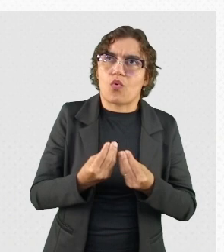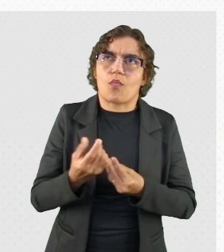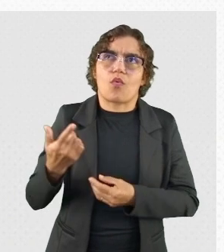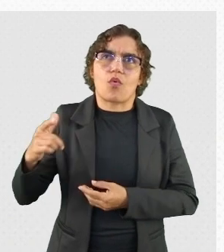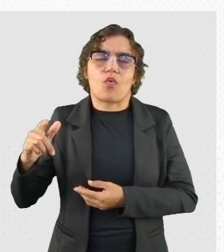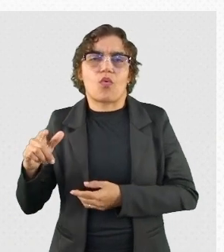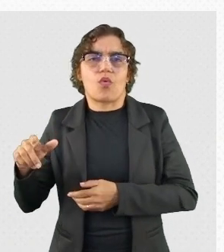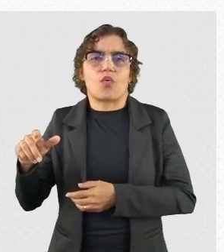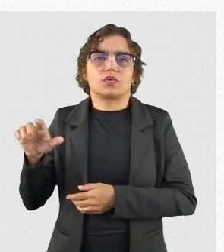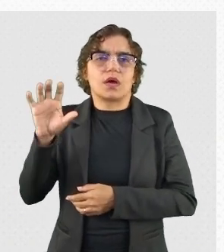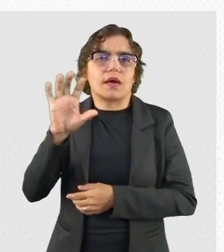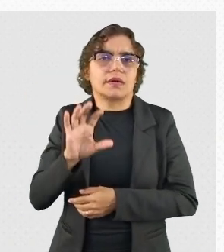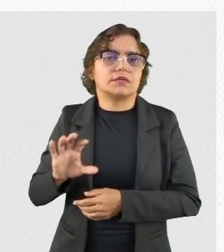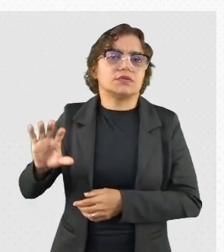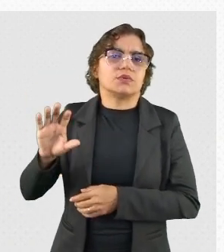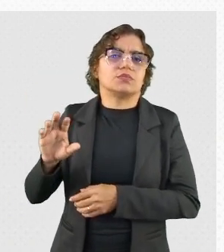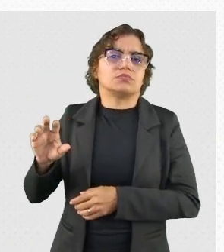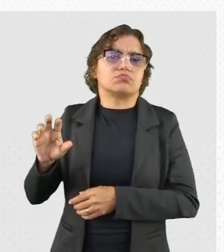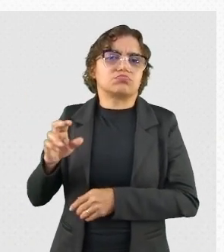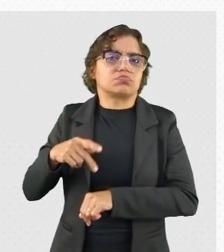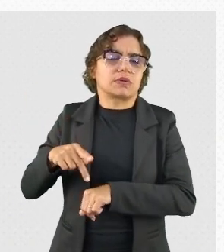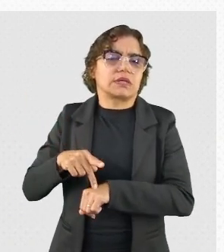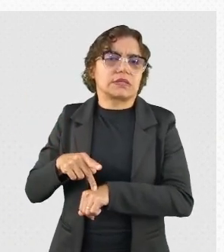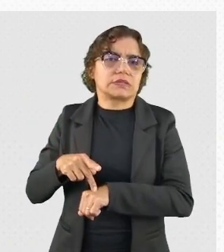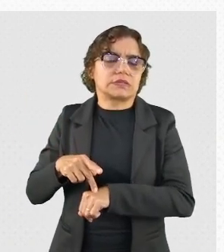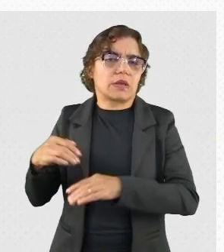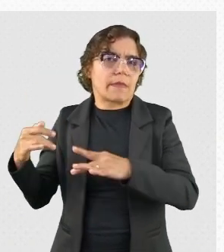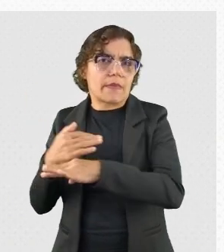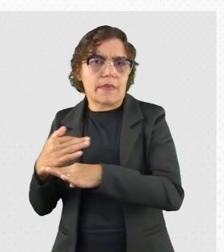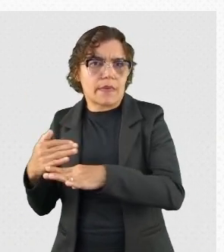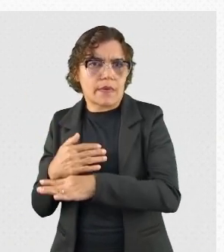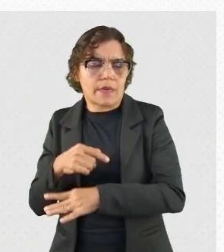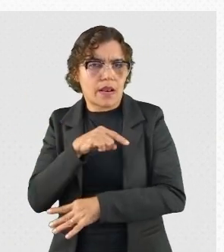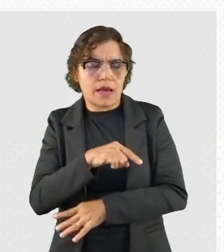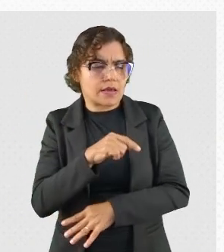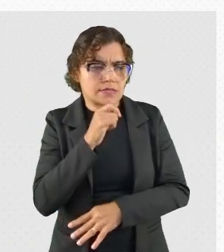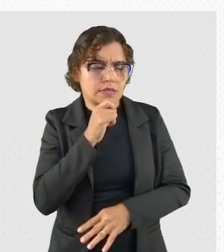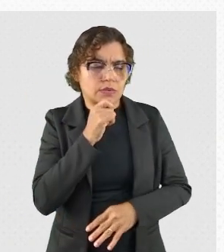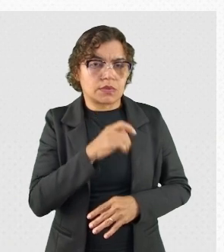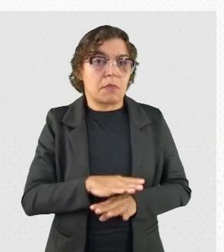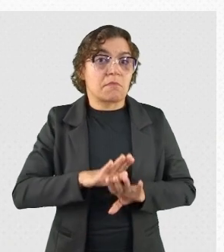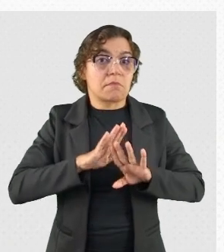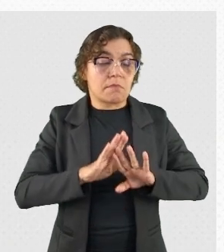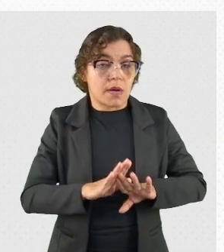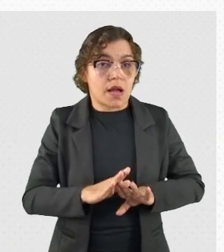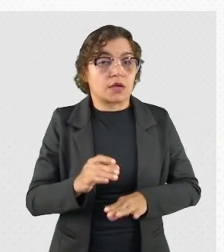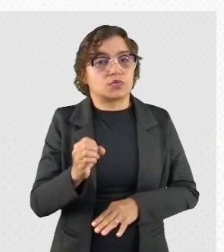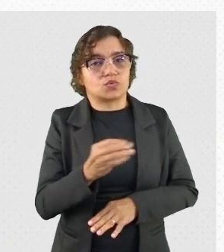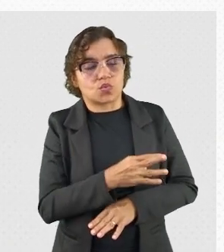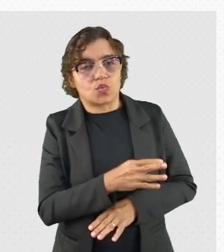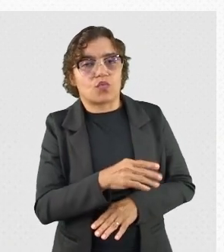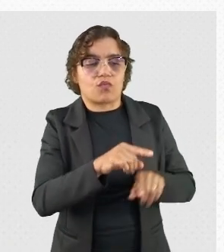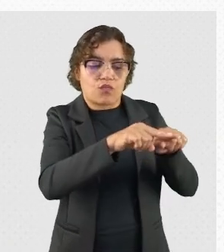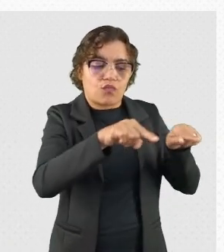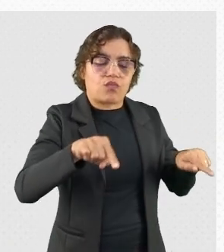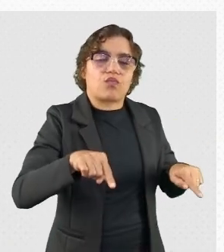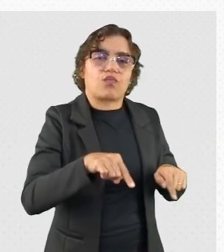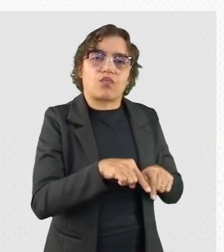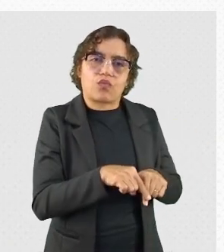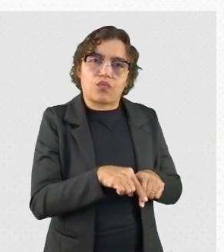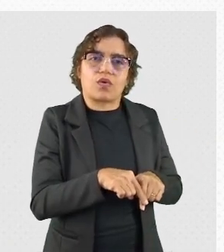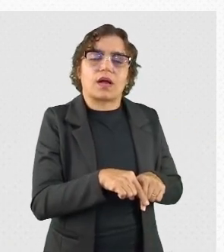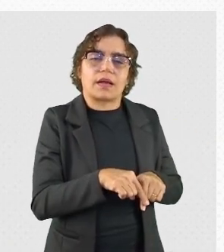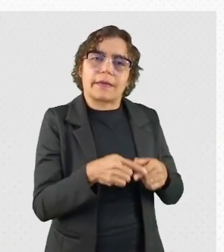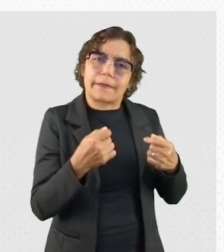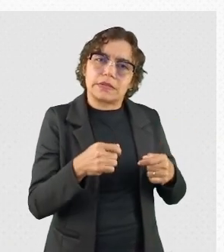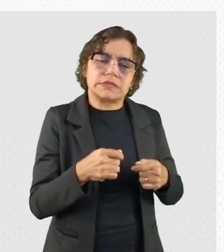regiões do país naquele momento ali, já uma concentração urbana. Então você não tem. Só que era um novo espaço, né, a ser